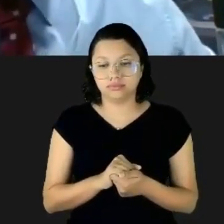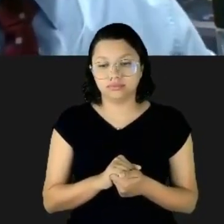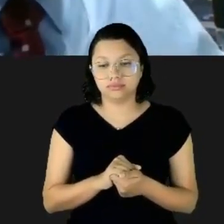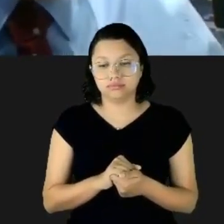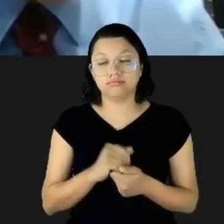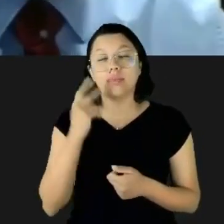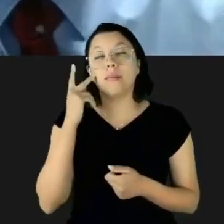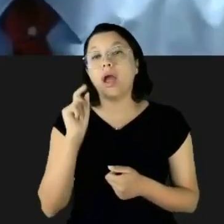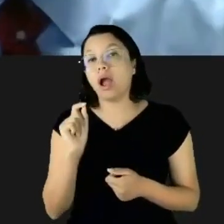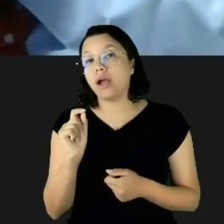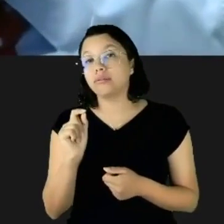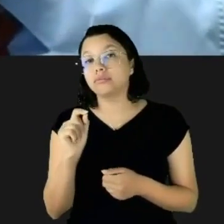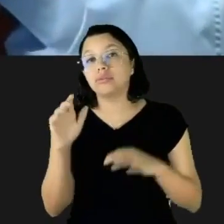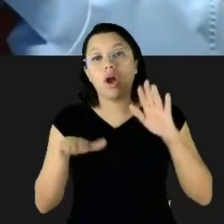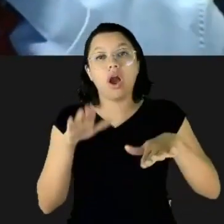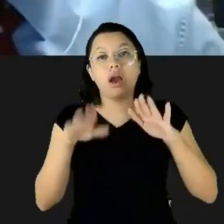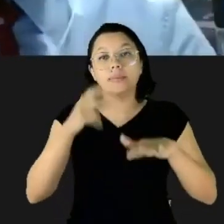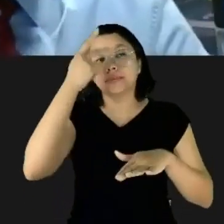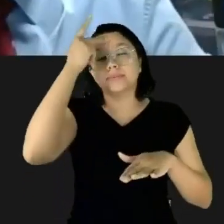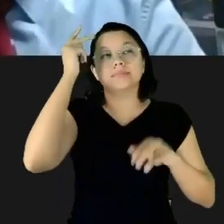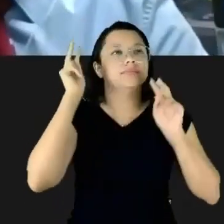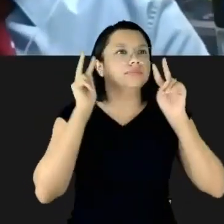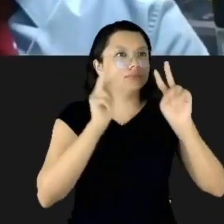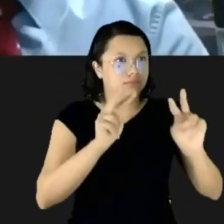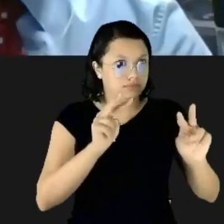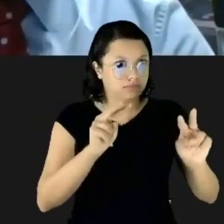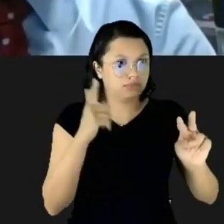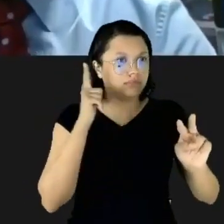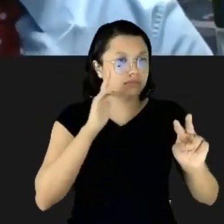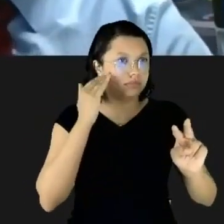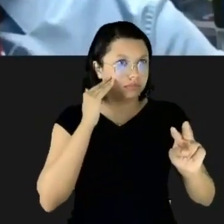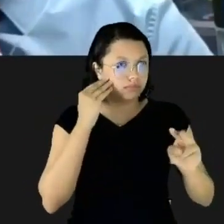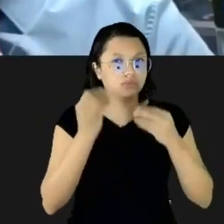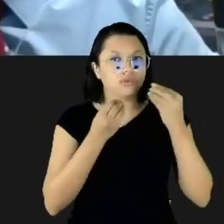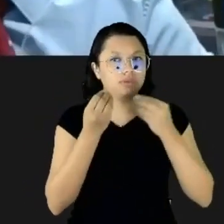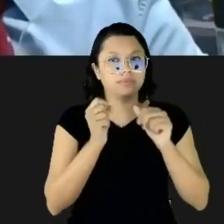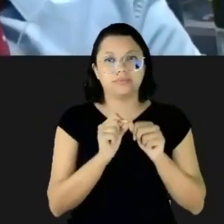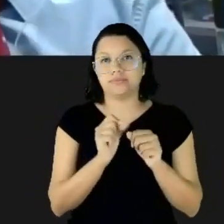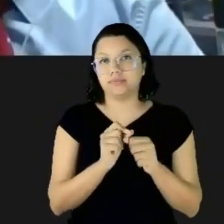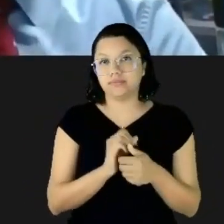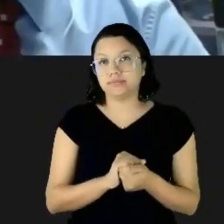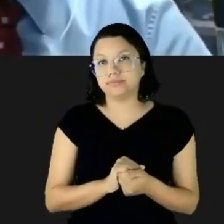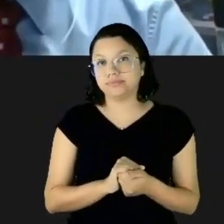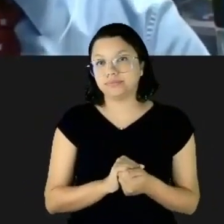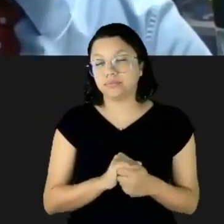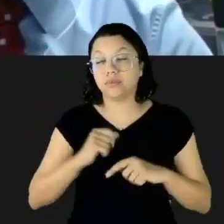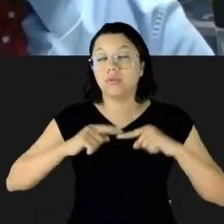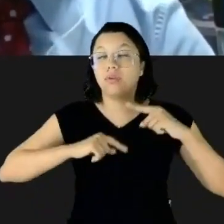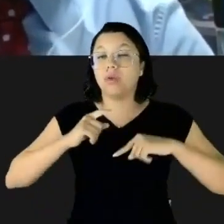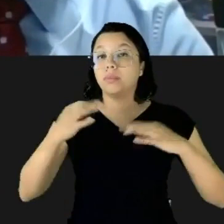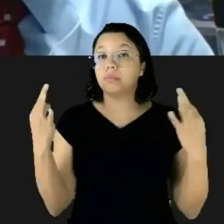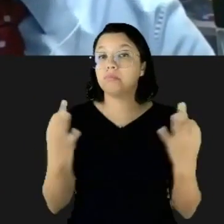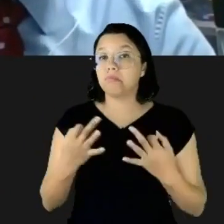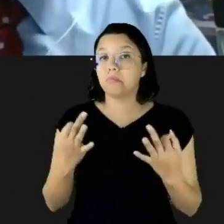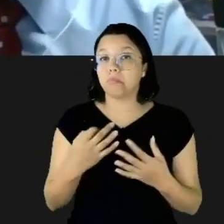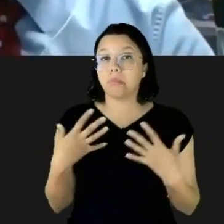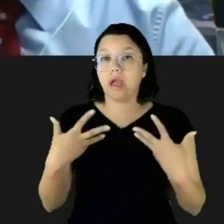para que qualquer um que olha ali compreenda como que é feito. E o BISAG é uma ferramenta maravilhosa para isso.